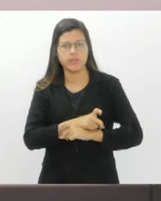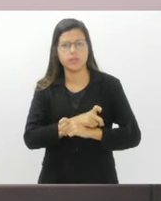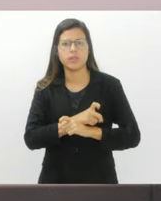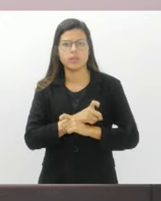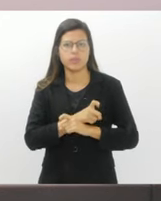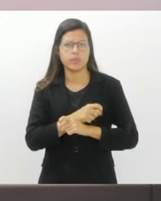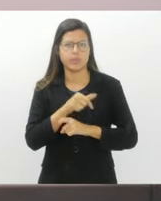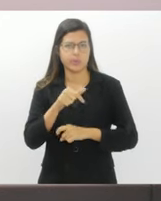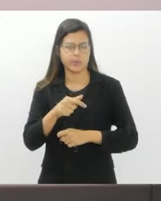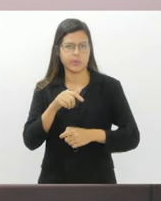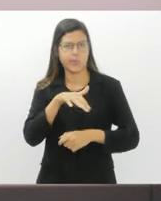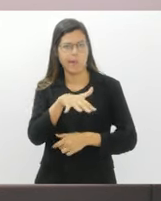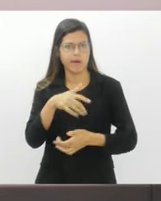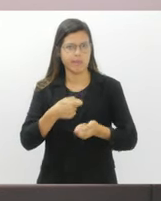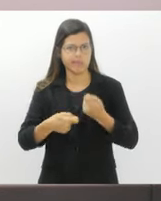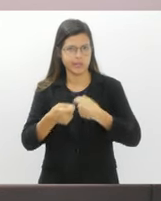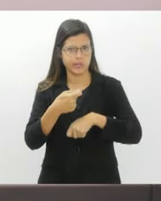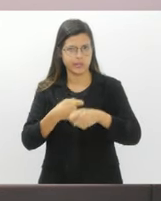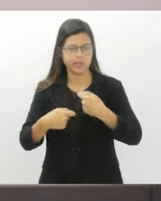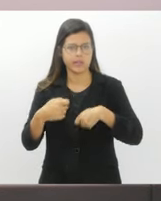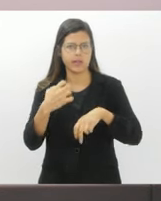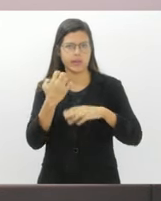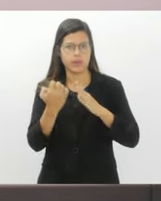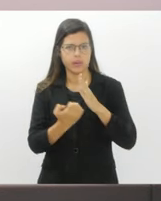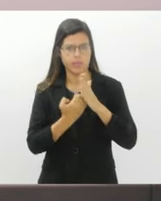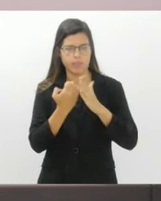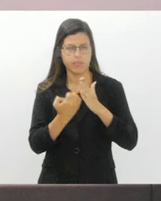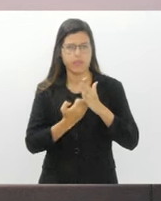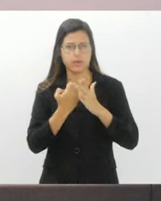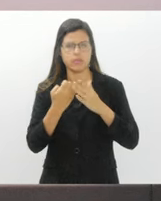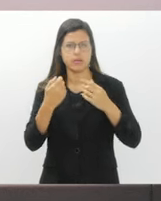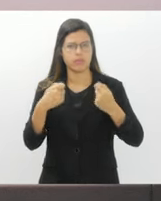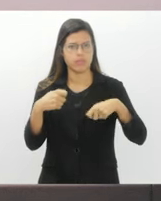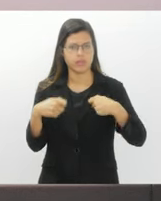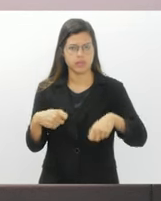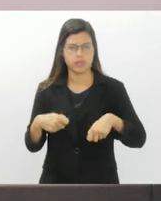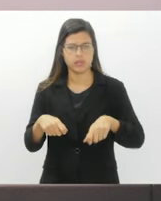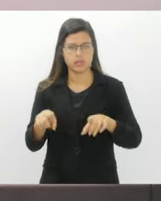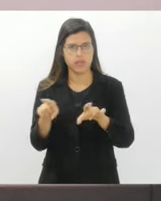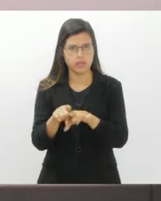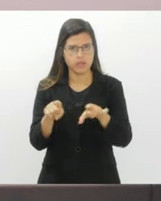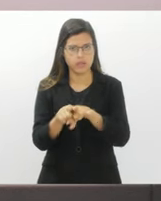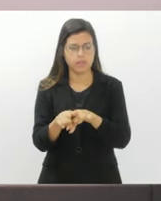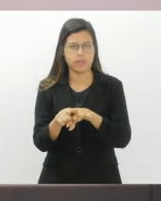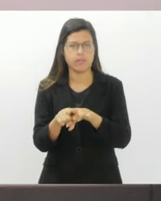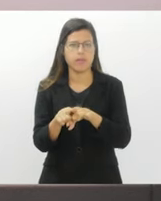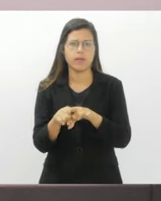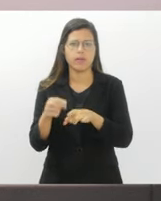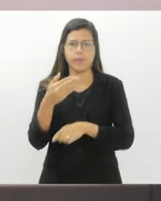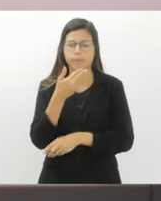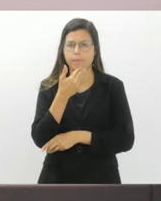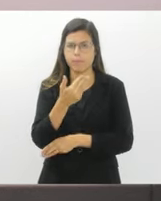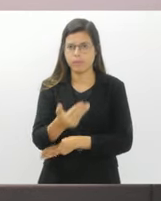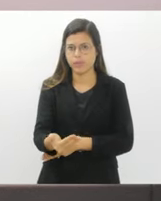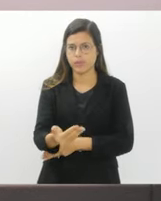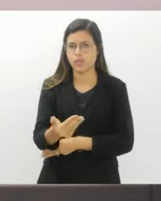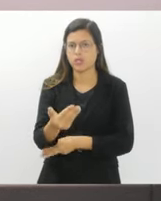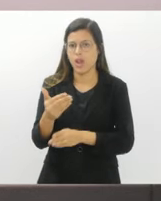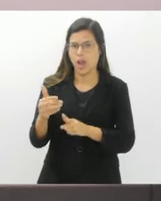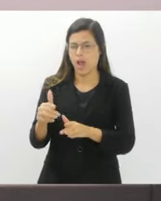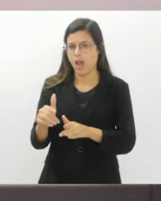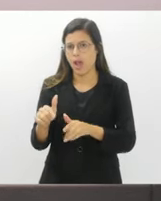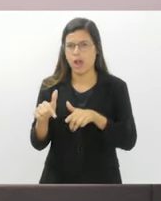situação financeira da companhia, tendo sido necessário, inclusive, solicitar a intervenção